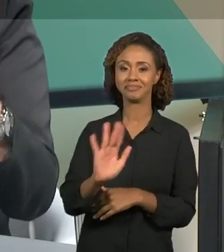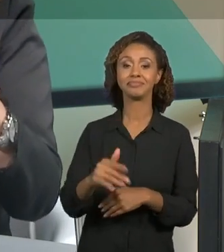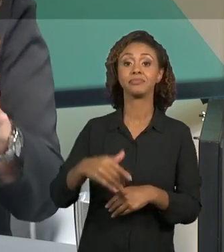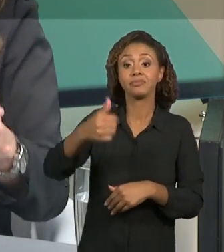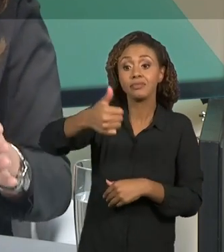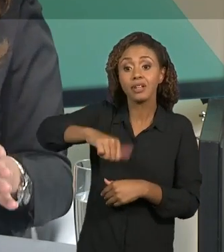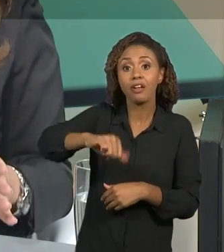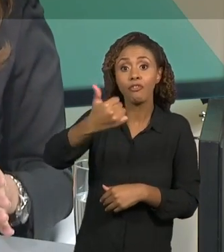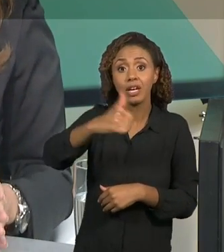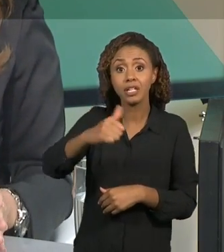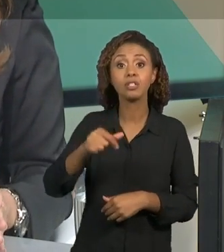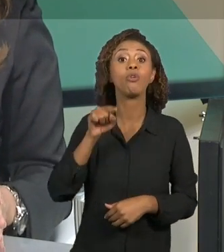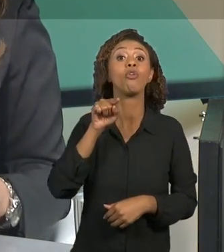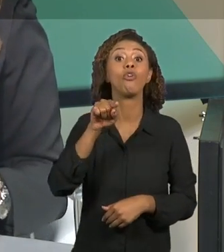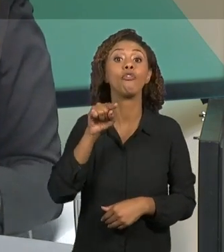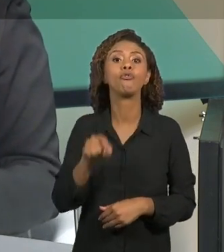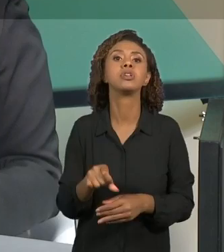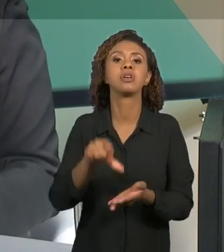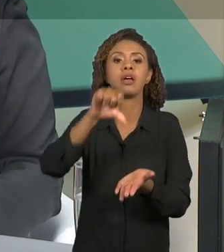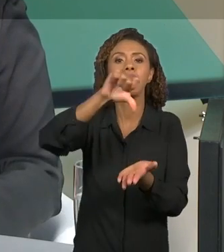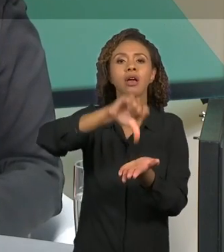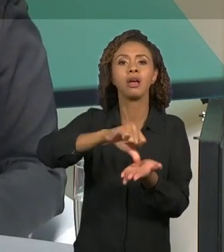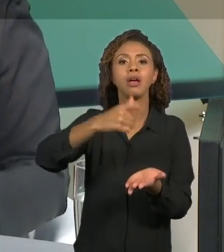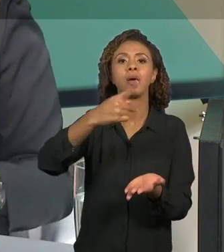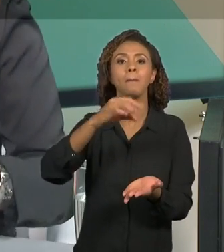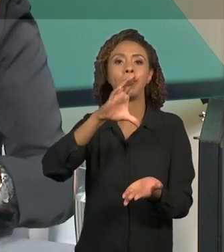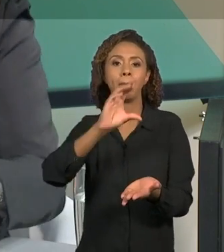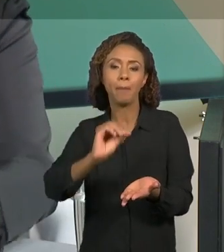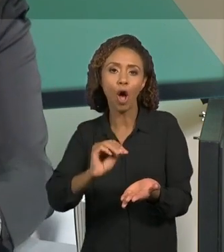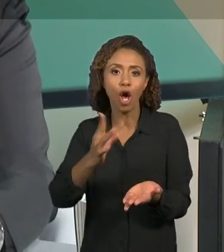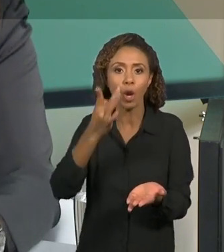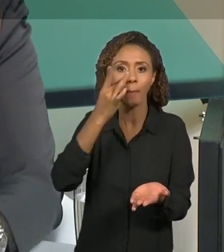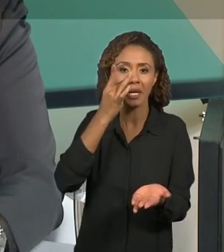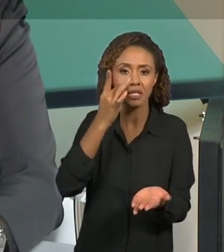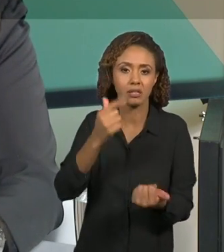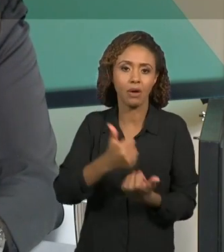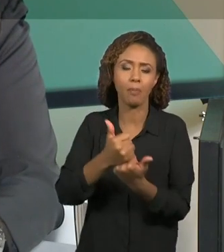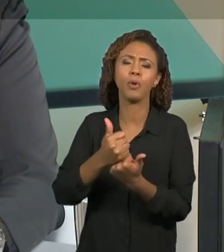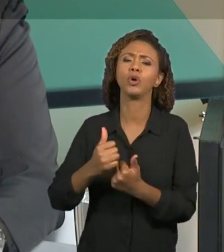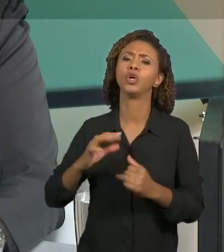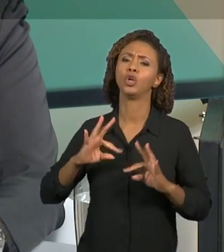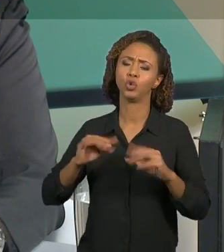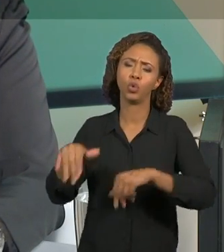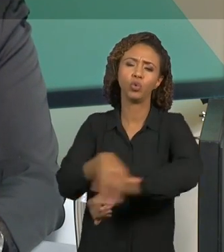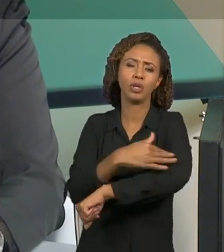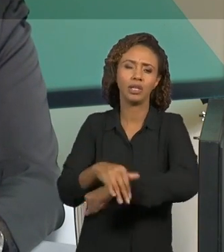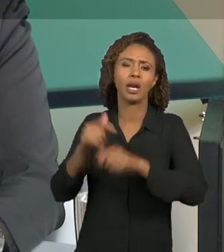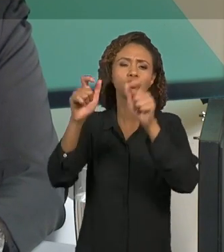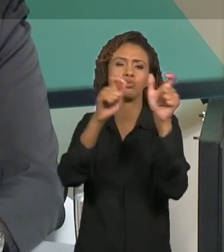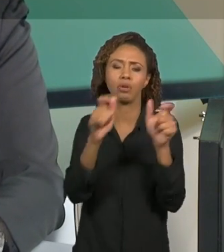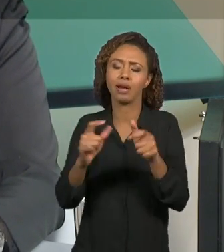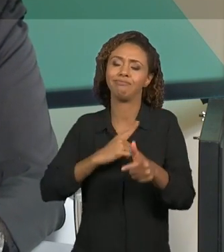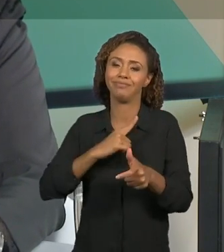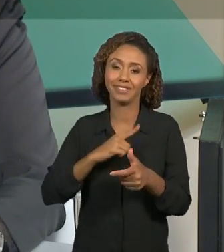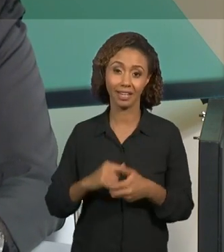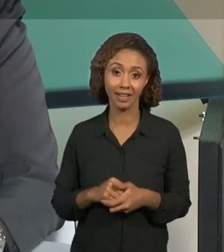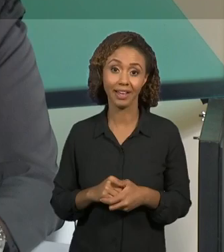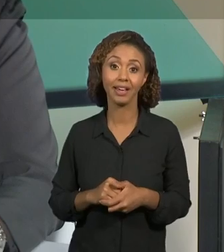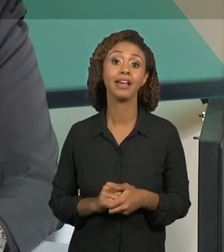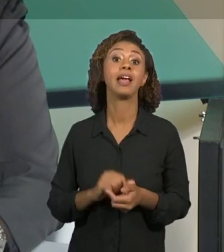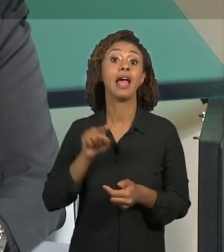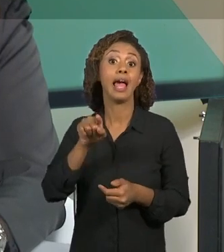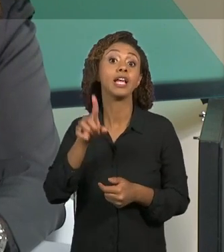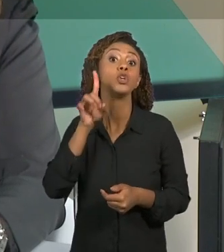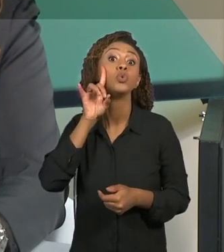variação você vai no nosso polo de apoio presencial os endereços estarão todos disponibilizados para vocês e nesse polo você vai